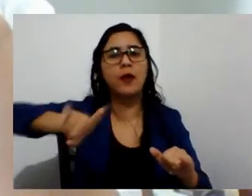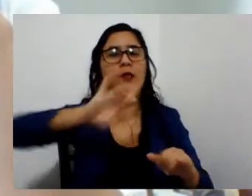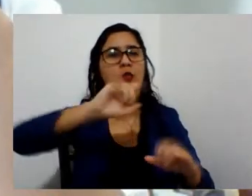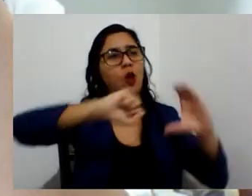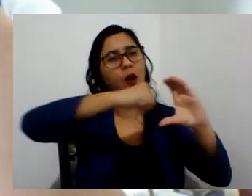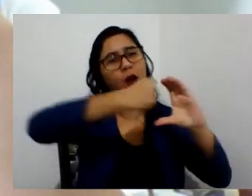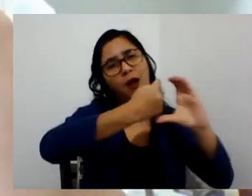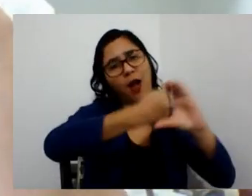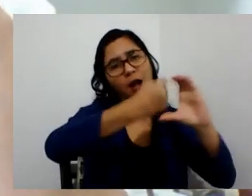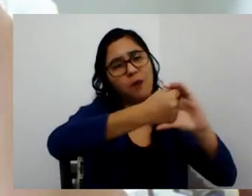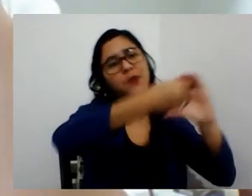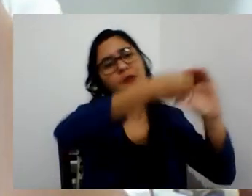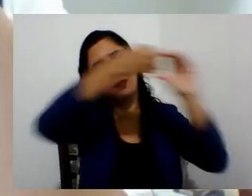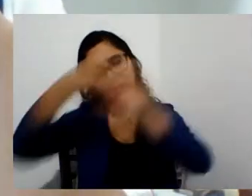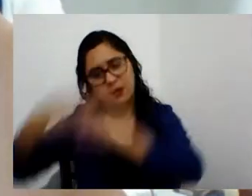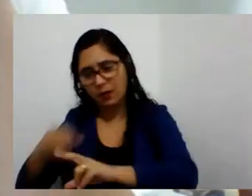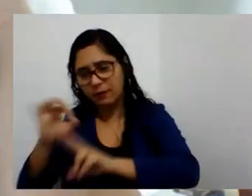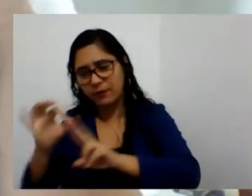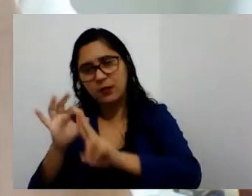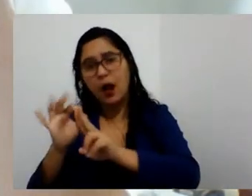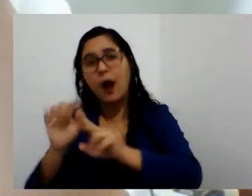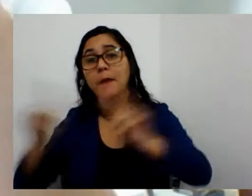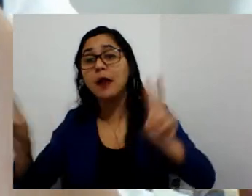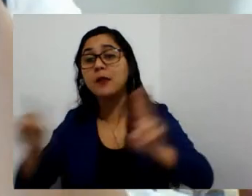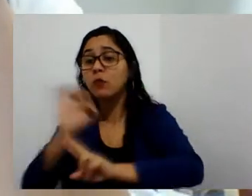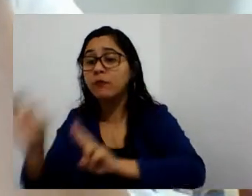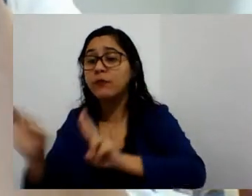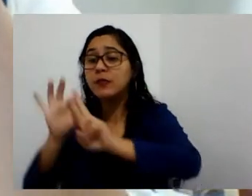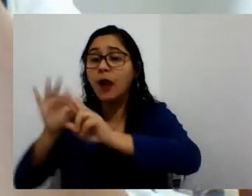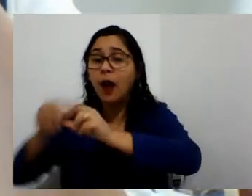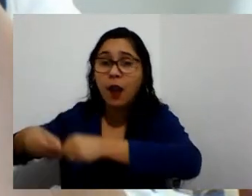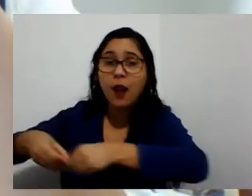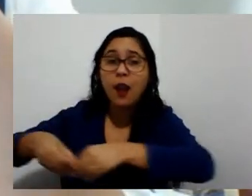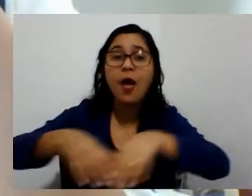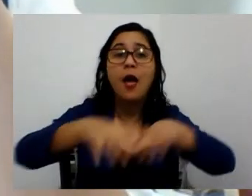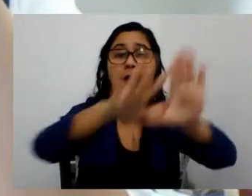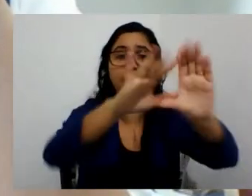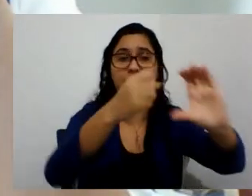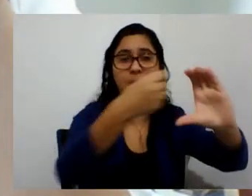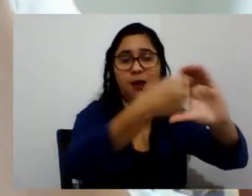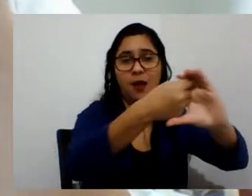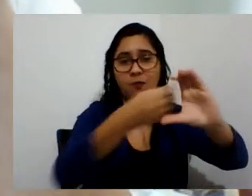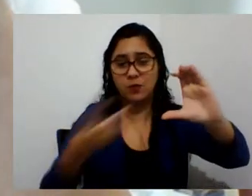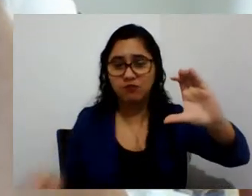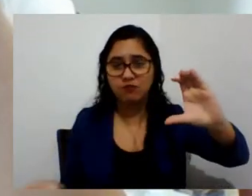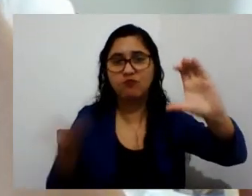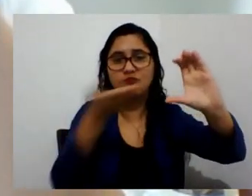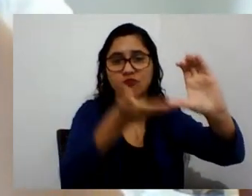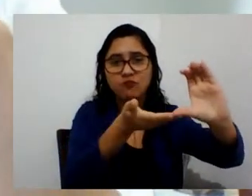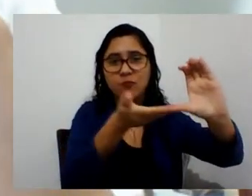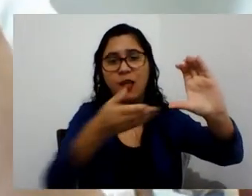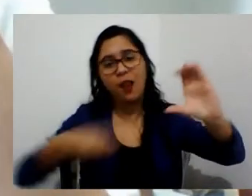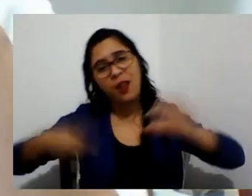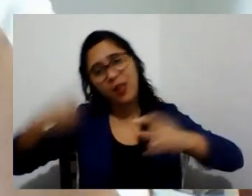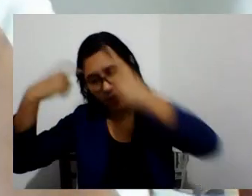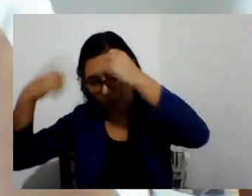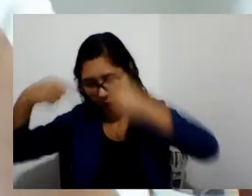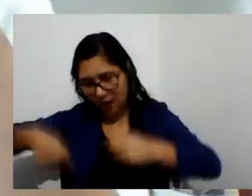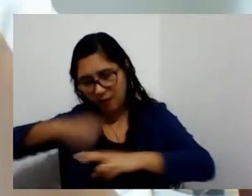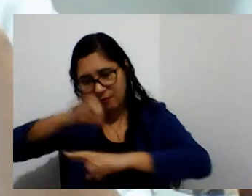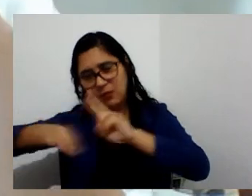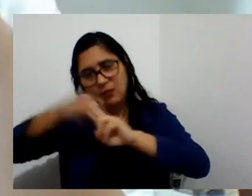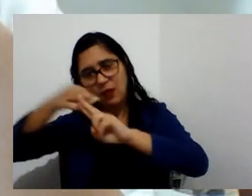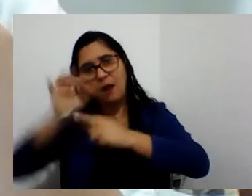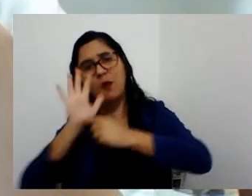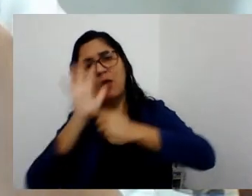para dentro da UFSCar, mas levar a UFSCar para a CAPES, levar as nossas ideias e, mais do que